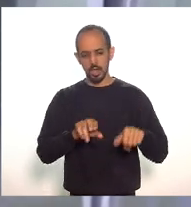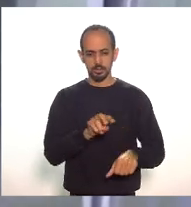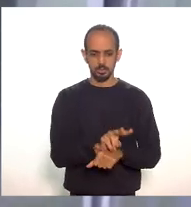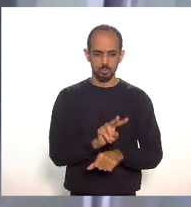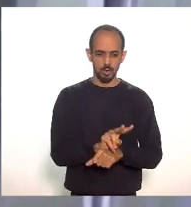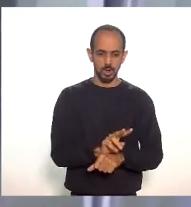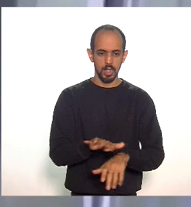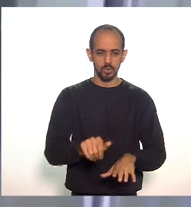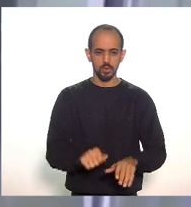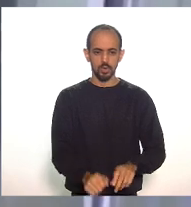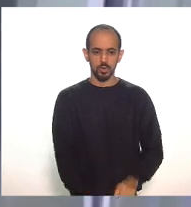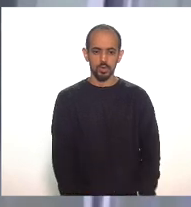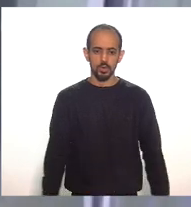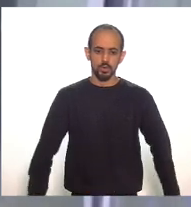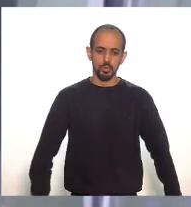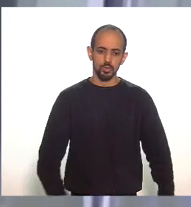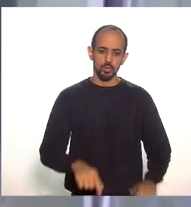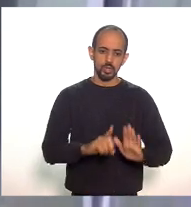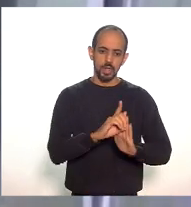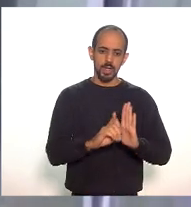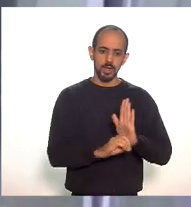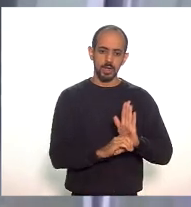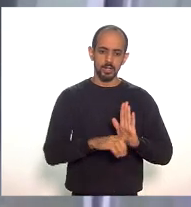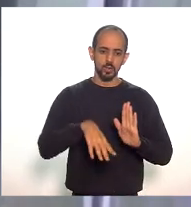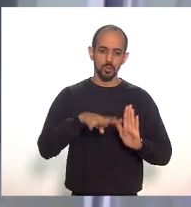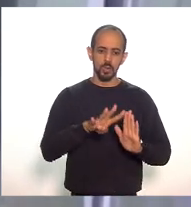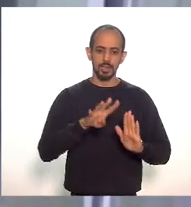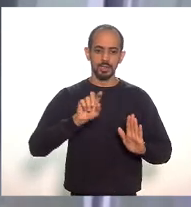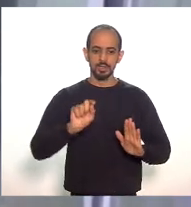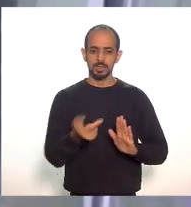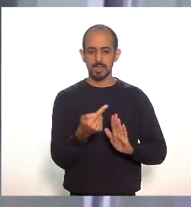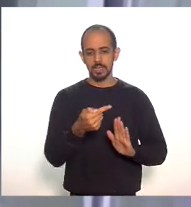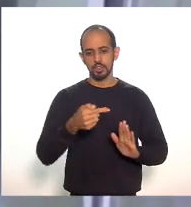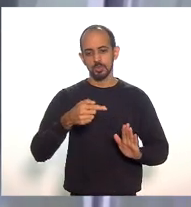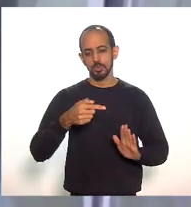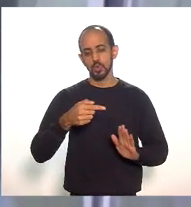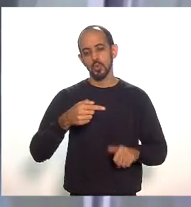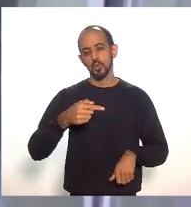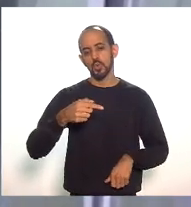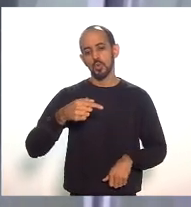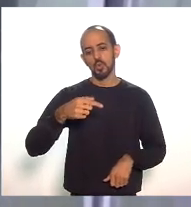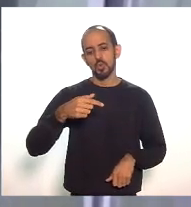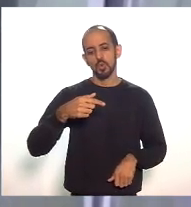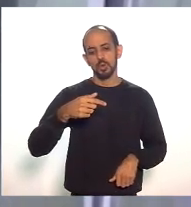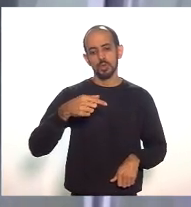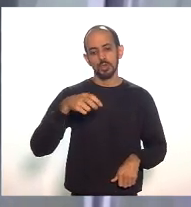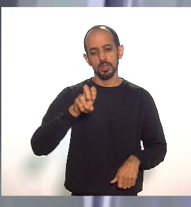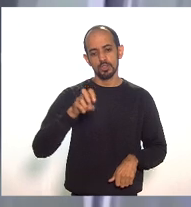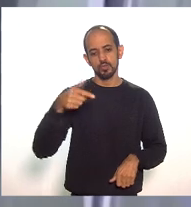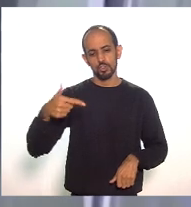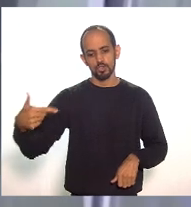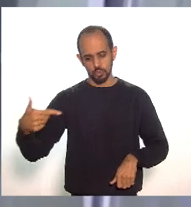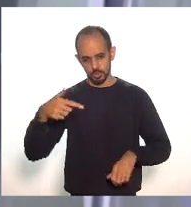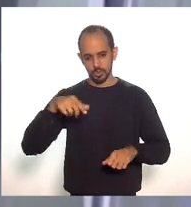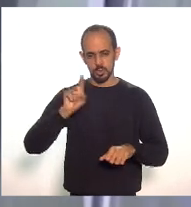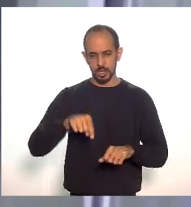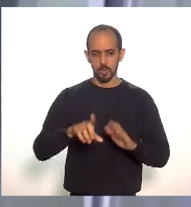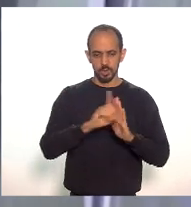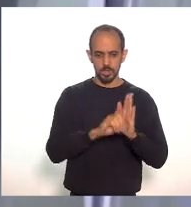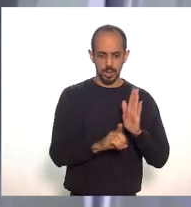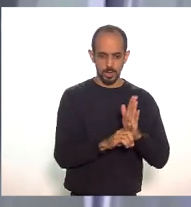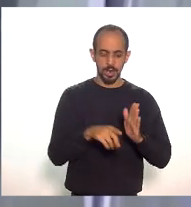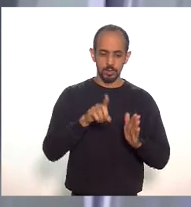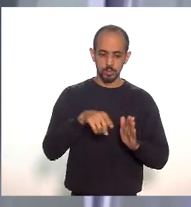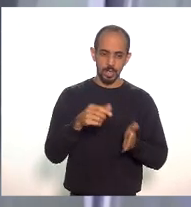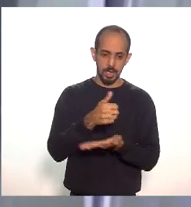exercício de 47 1422 de 23 de dezembro de 2020 é o Decreto que